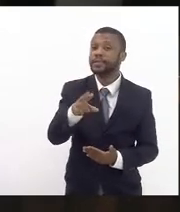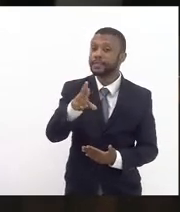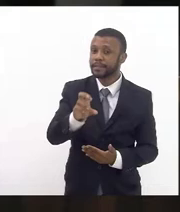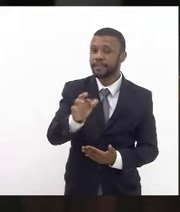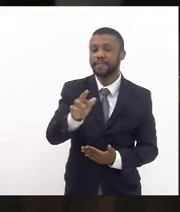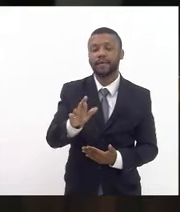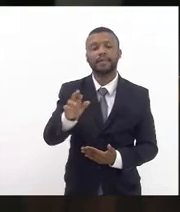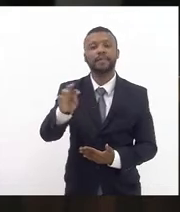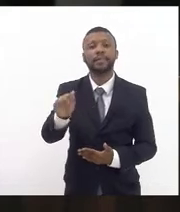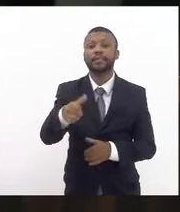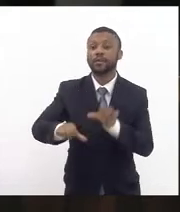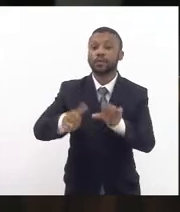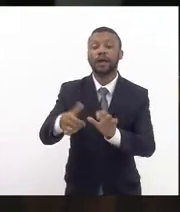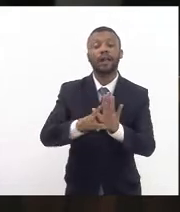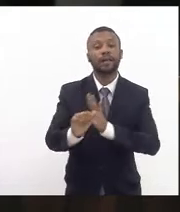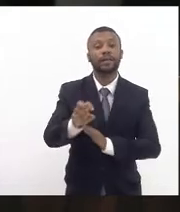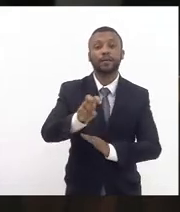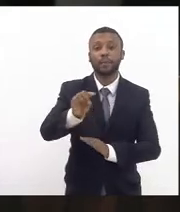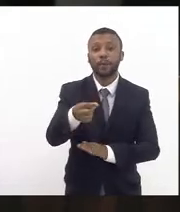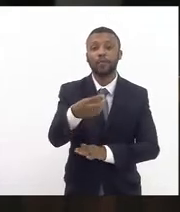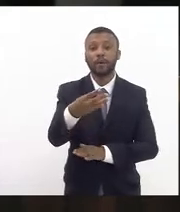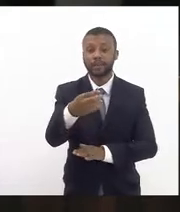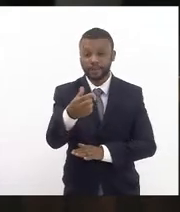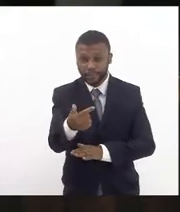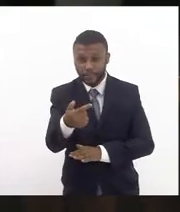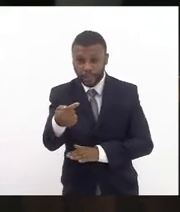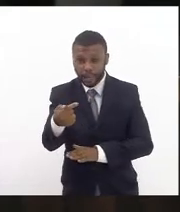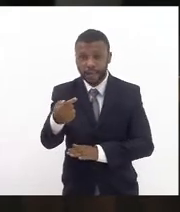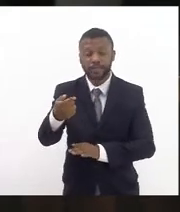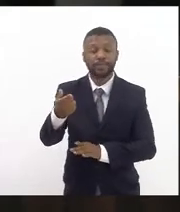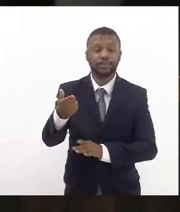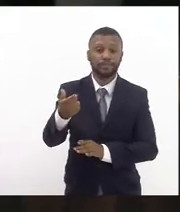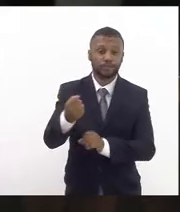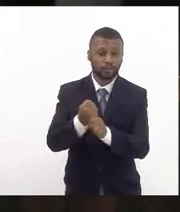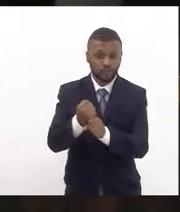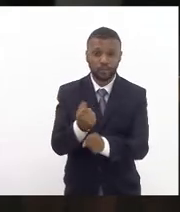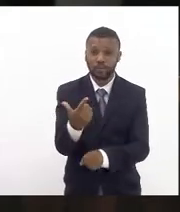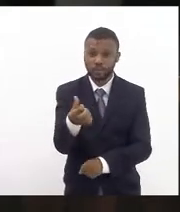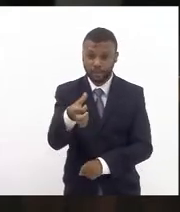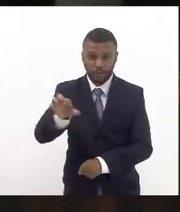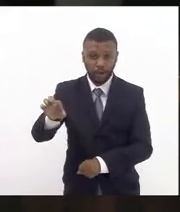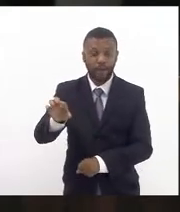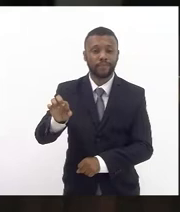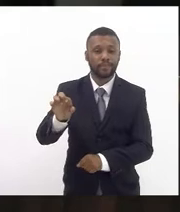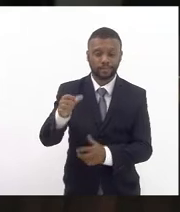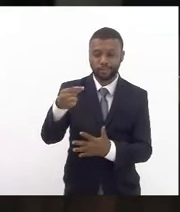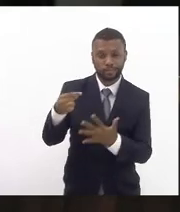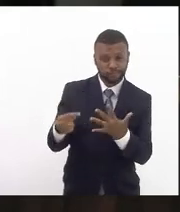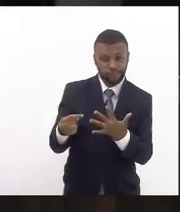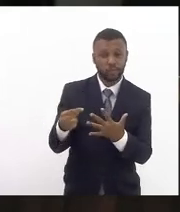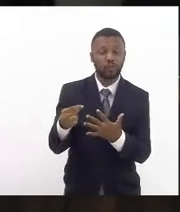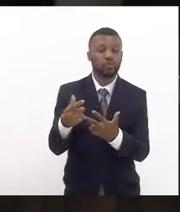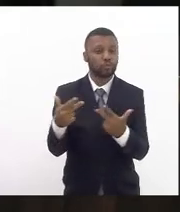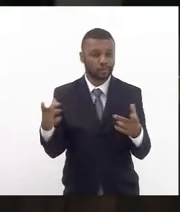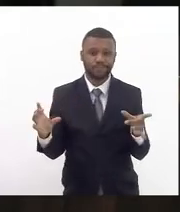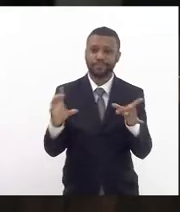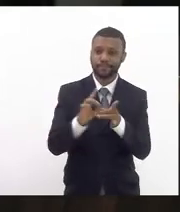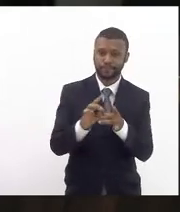lei 5.427, 1º de abril de 2009, e dá outras providências. Eu recebi vários telefonemas do